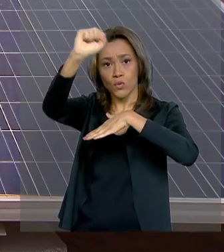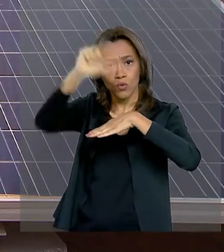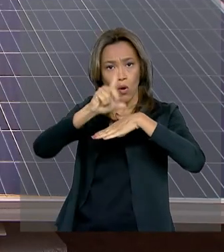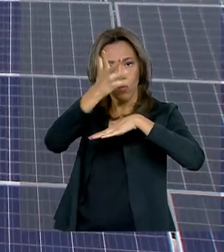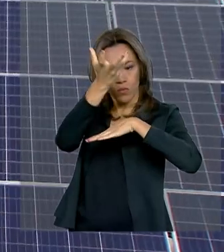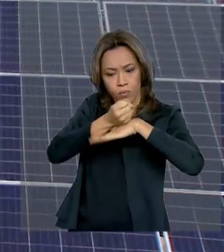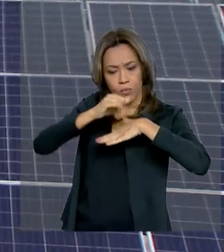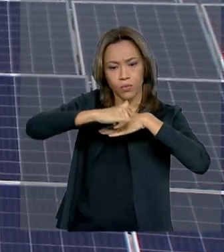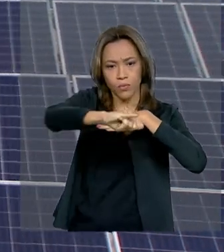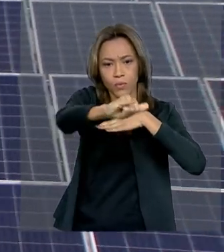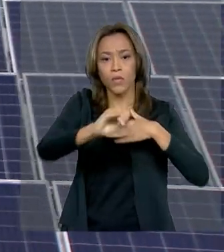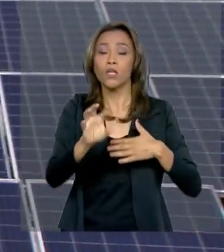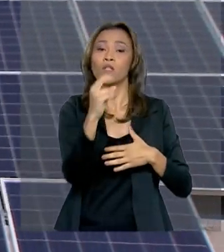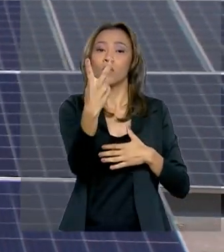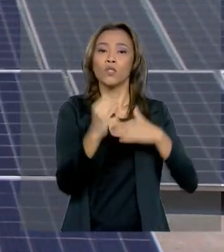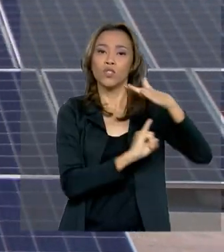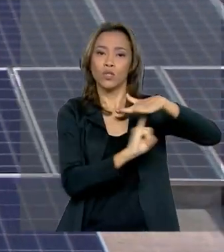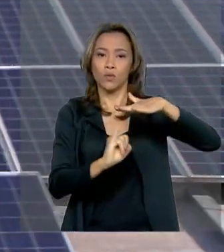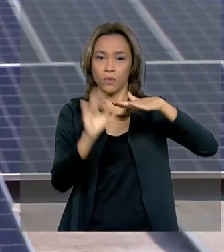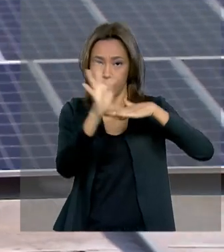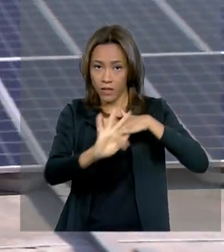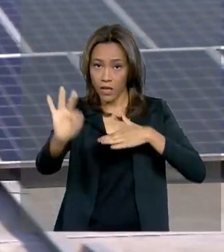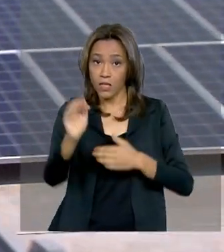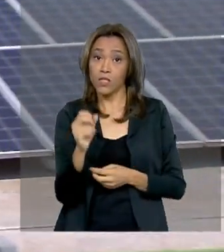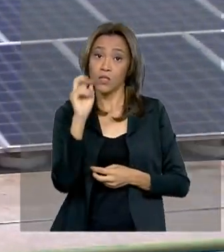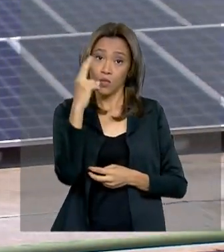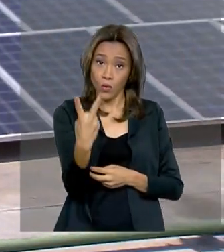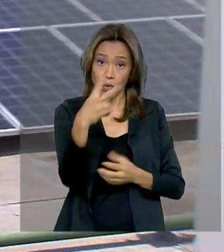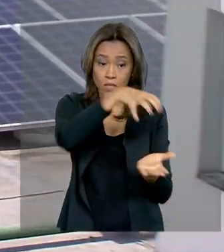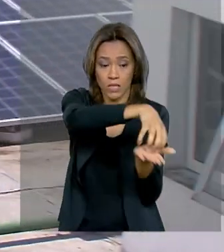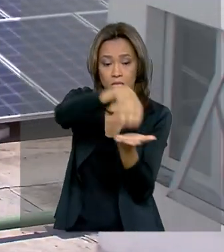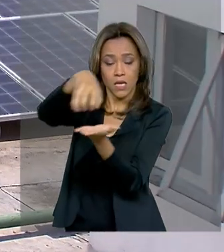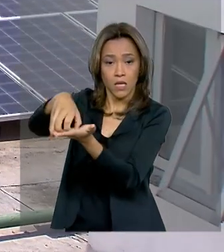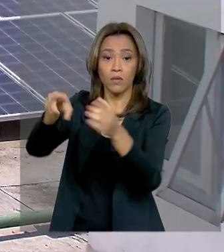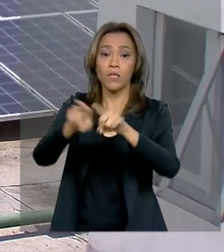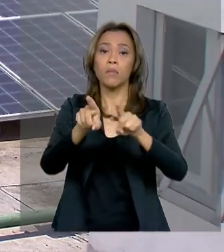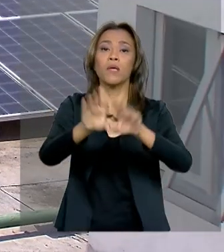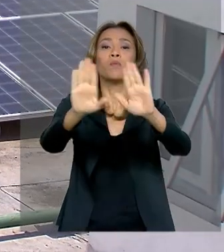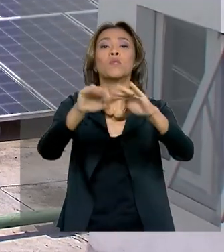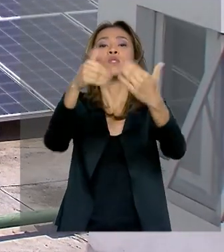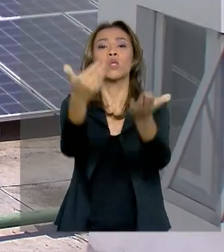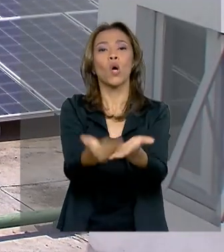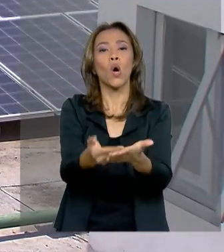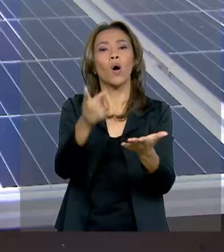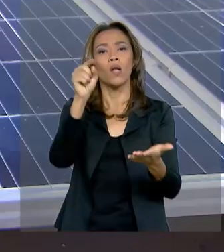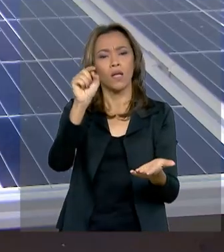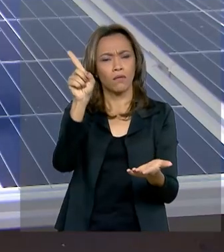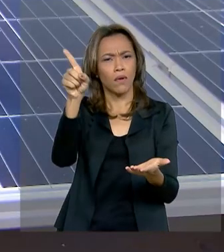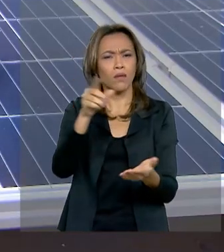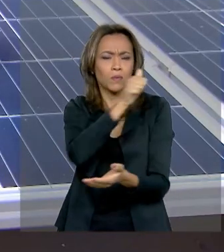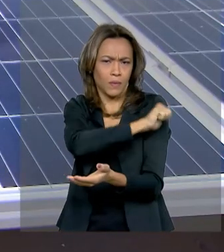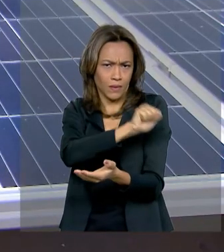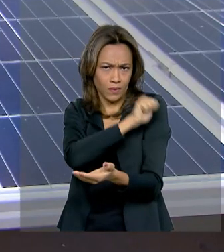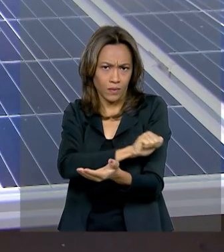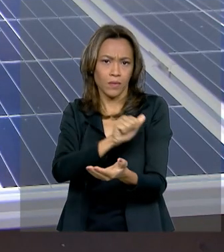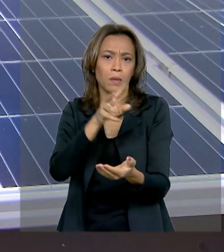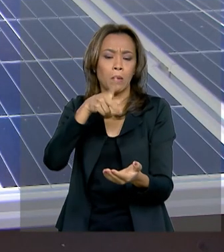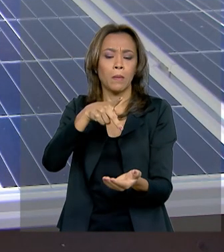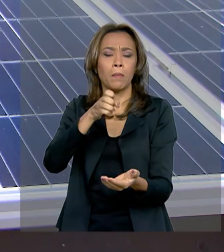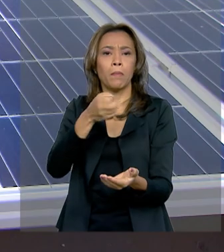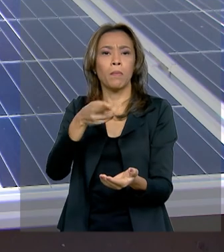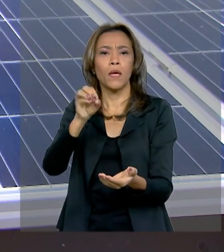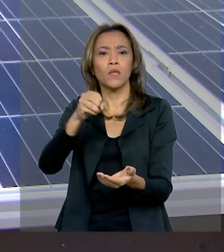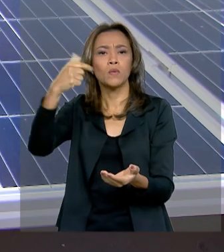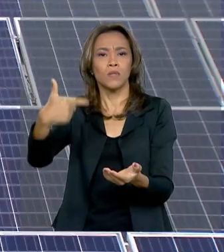federais, dois centros de educação tecnológica e no Colégio Pedro II, no Rio de Janeiro. A proposta deve